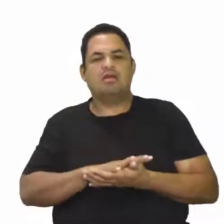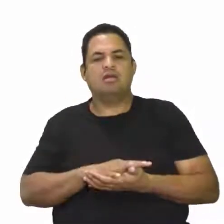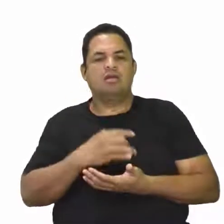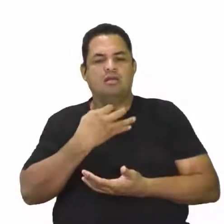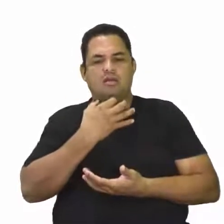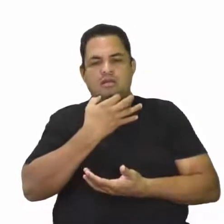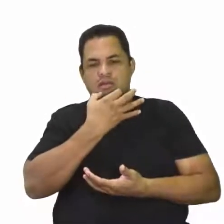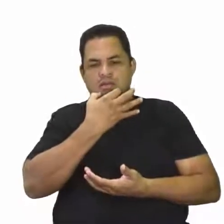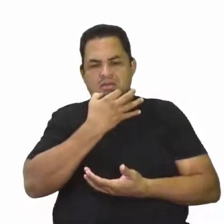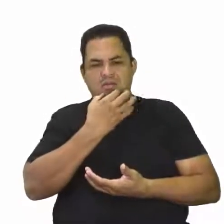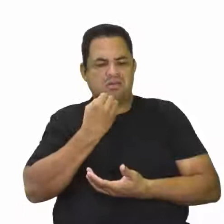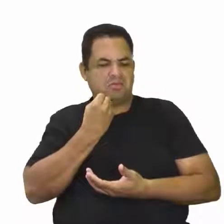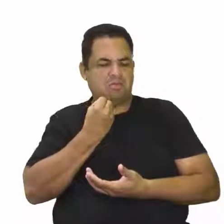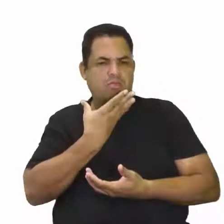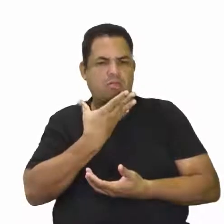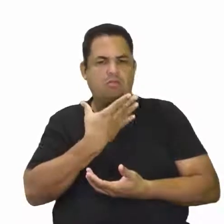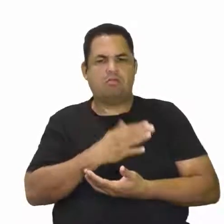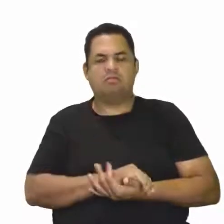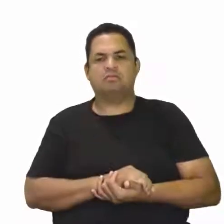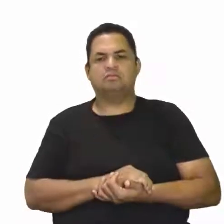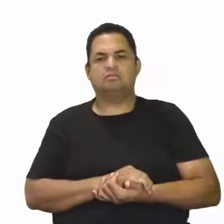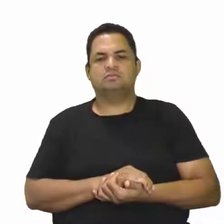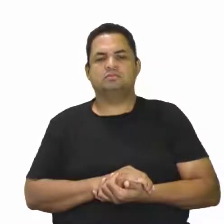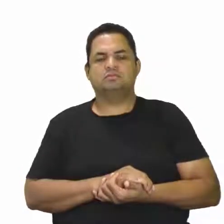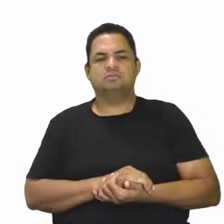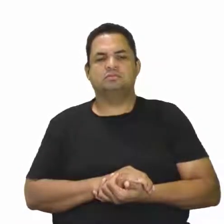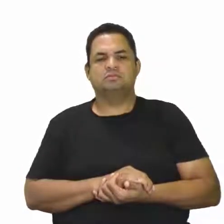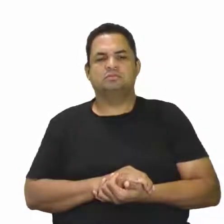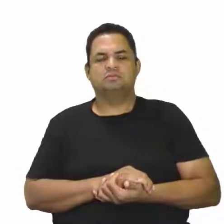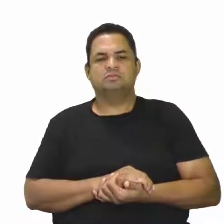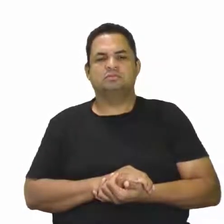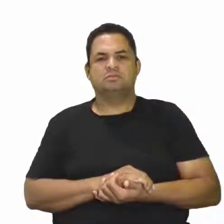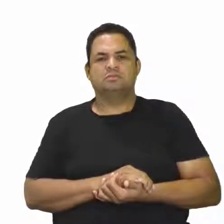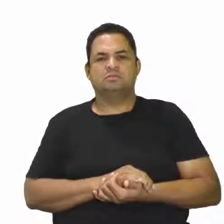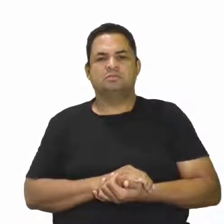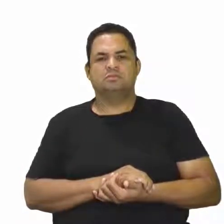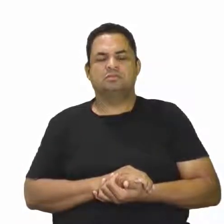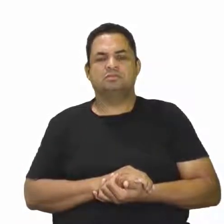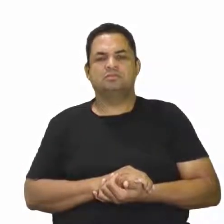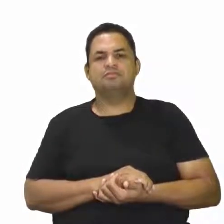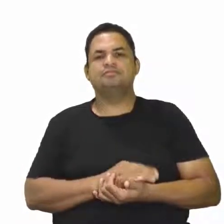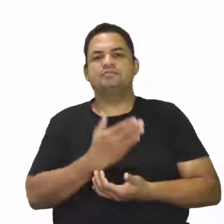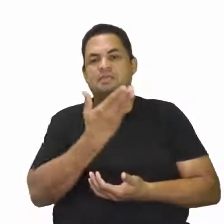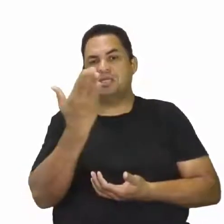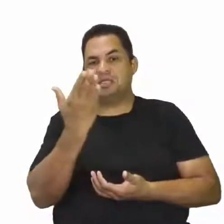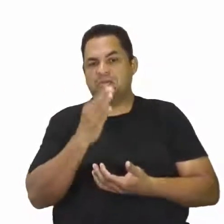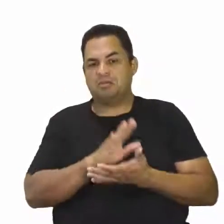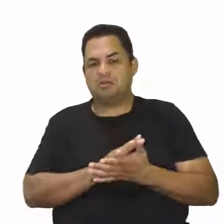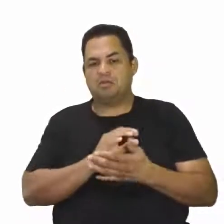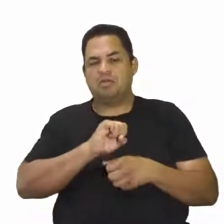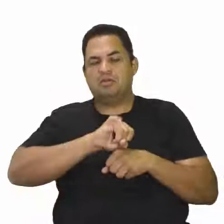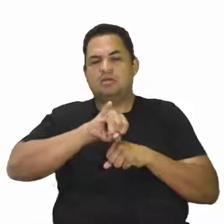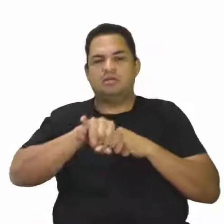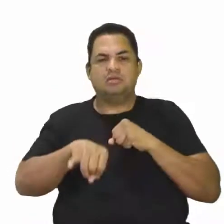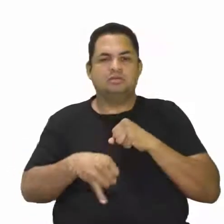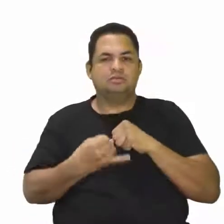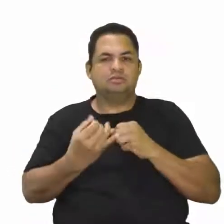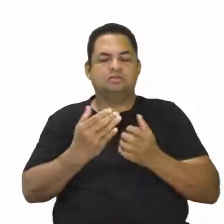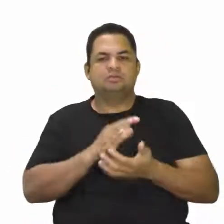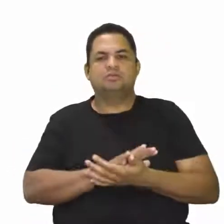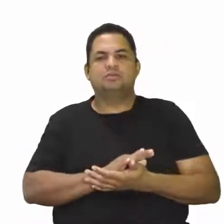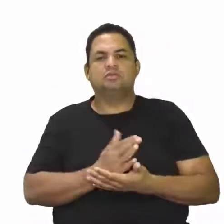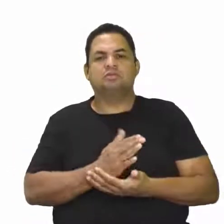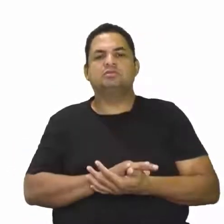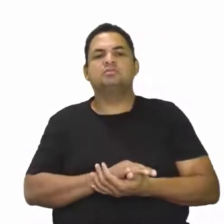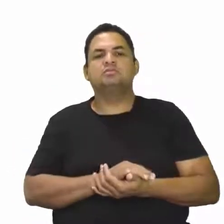bem. E o mucho, que não é um advérbio aí, ele é um adjetivo determinativo,